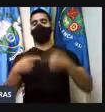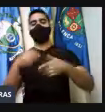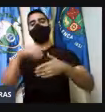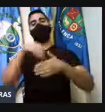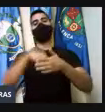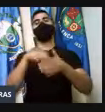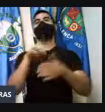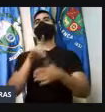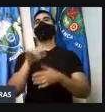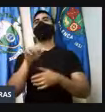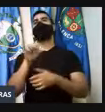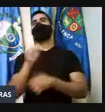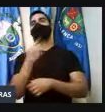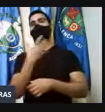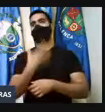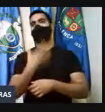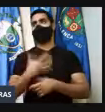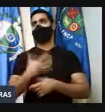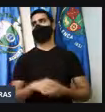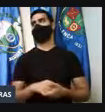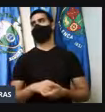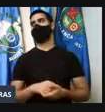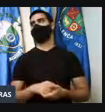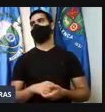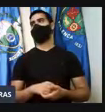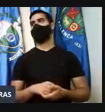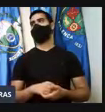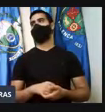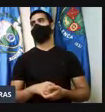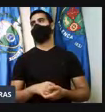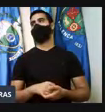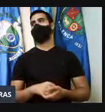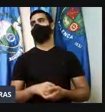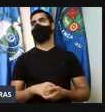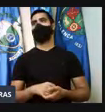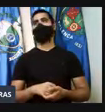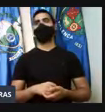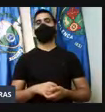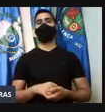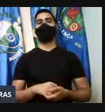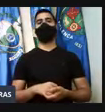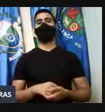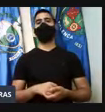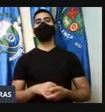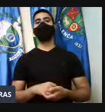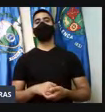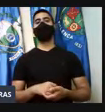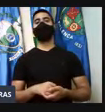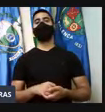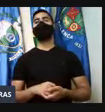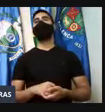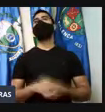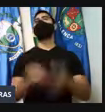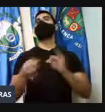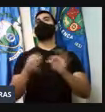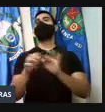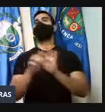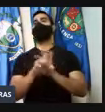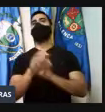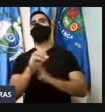votação, dia 8/12/2020. Parecer da Comissão de Constituição e Justiça. Redação ao projeto de